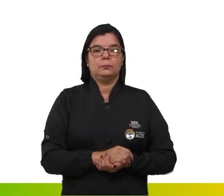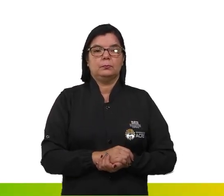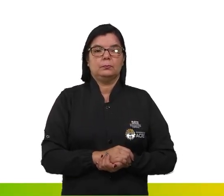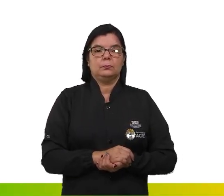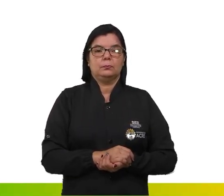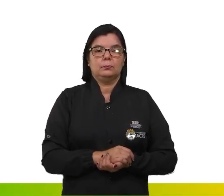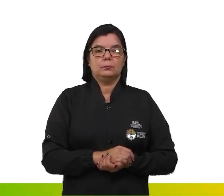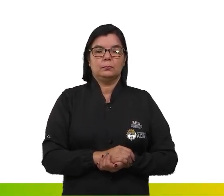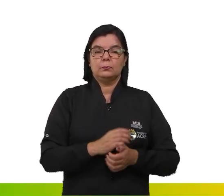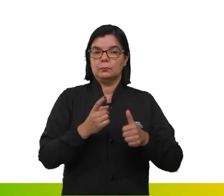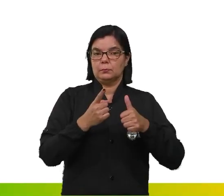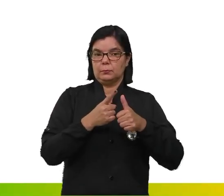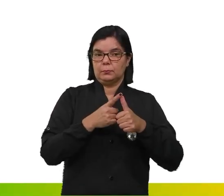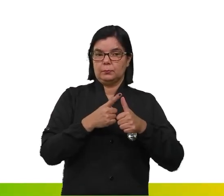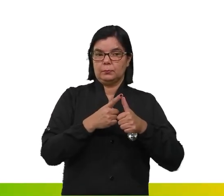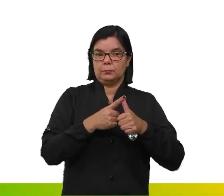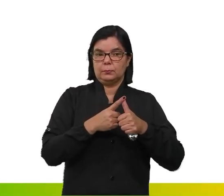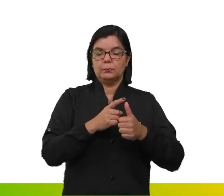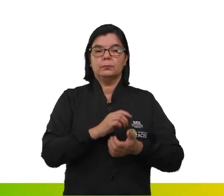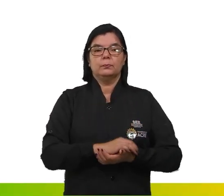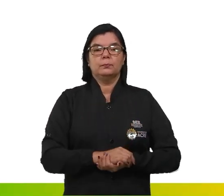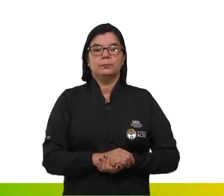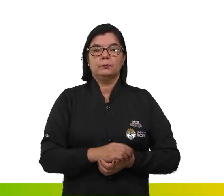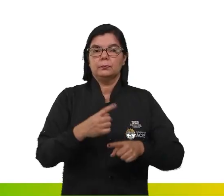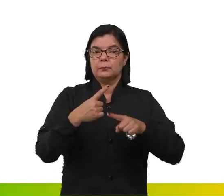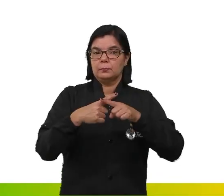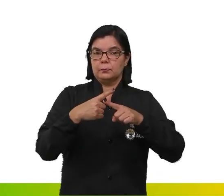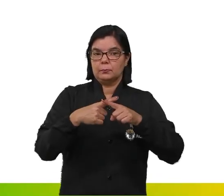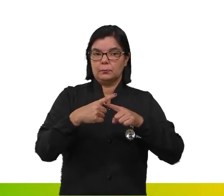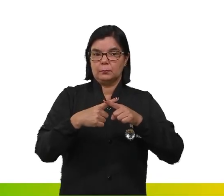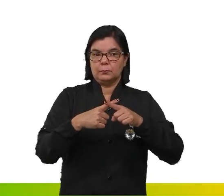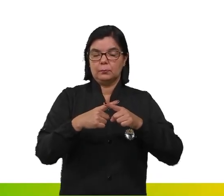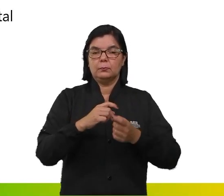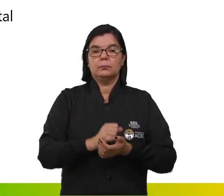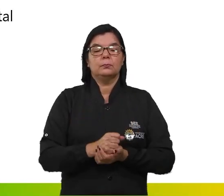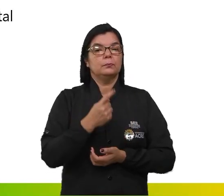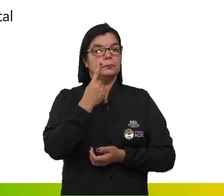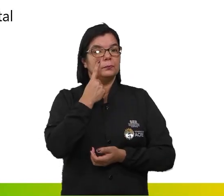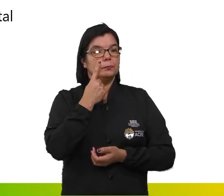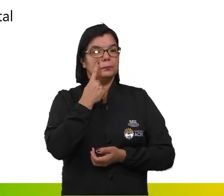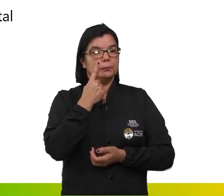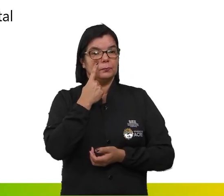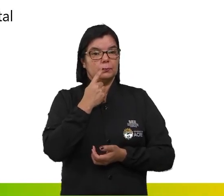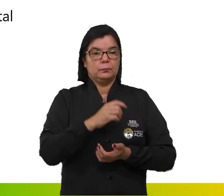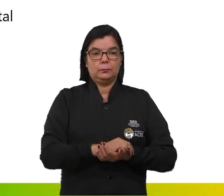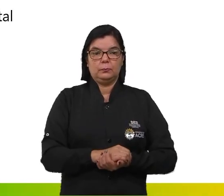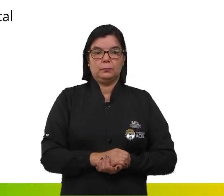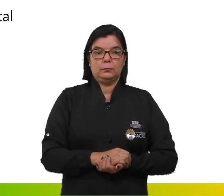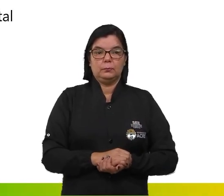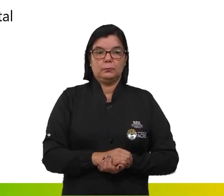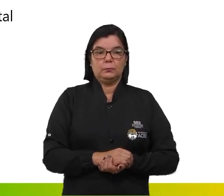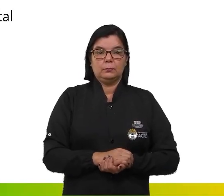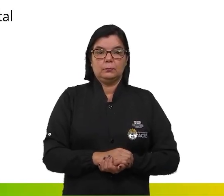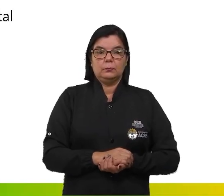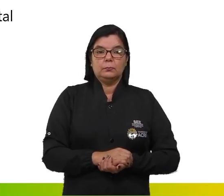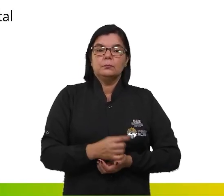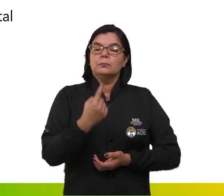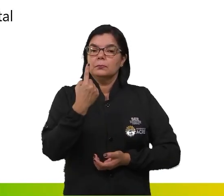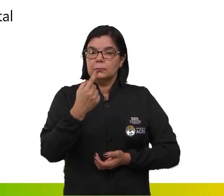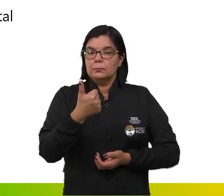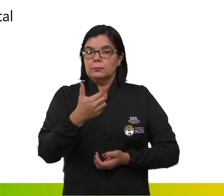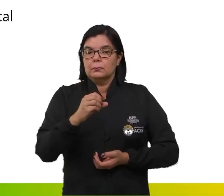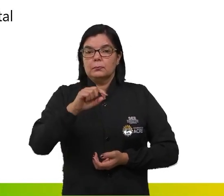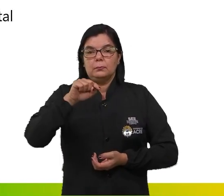Isso aqui. O primeiro terreno eu vou multiplicar em hectares, porque veja bem, ó, eu sei quanto é que é um hectare,